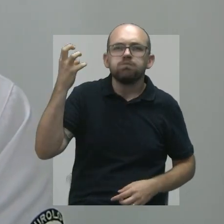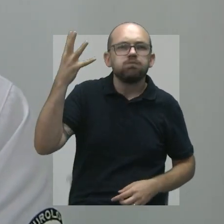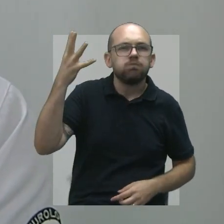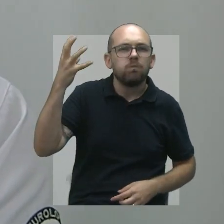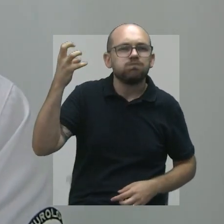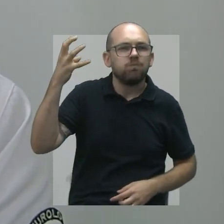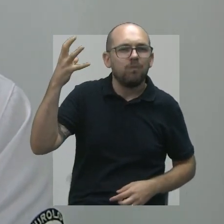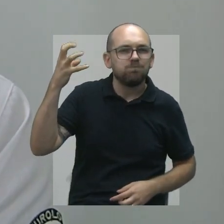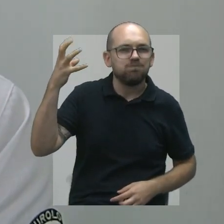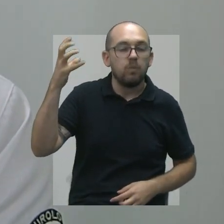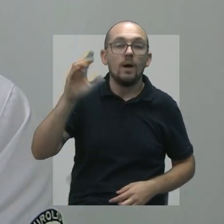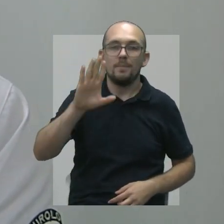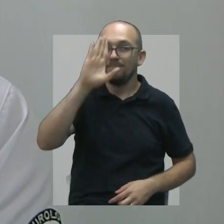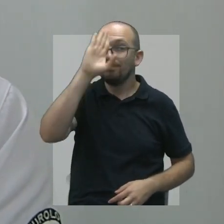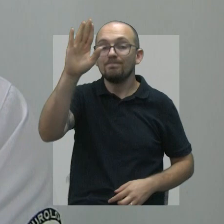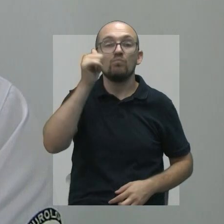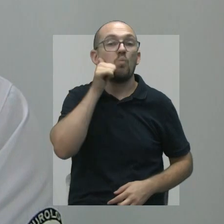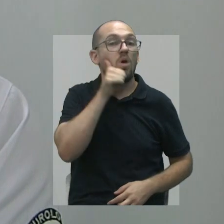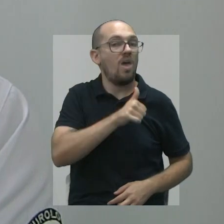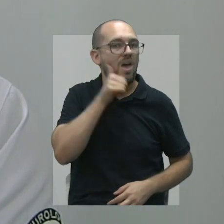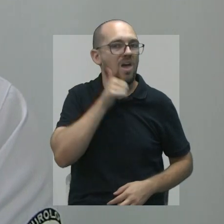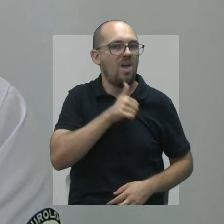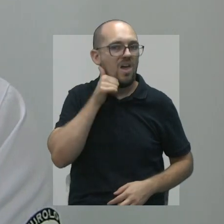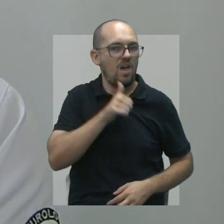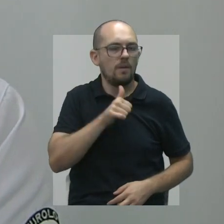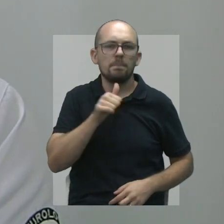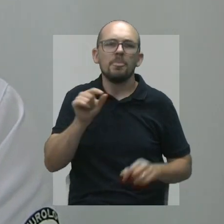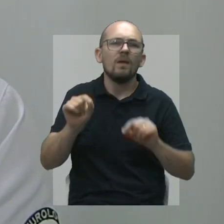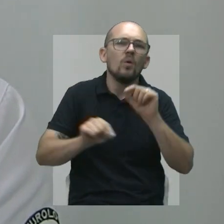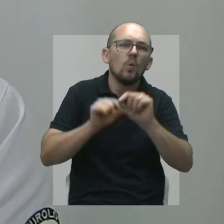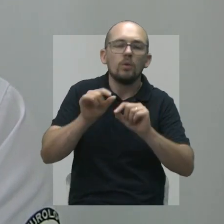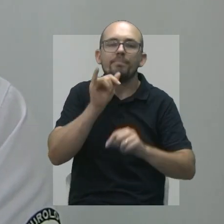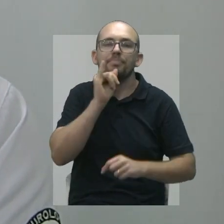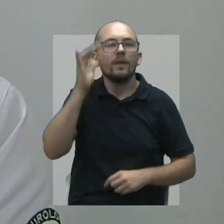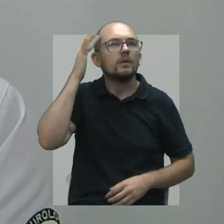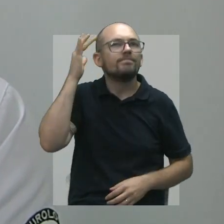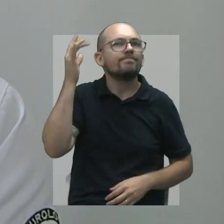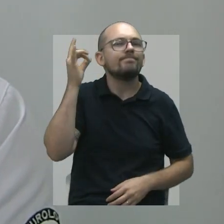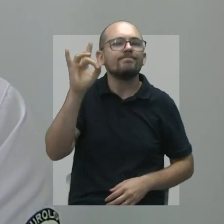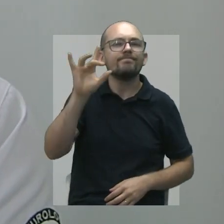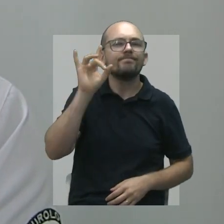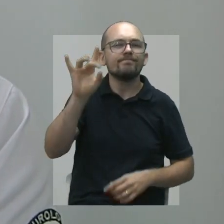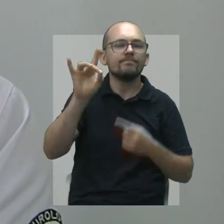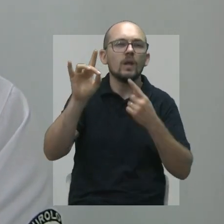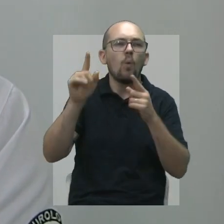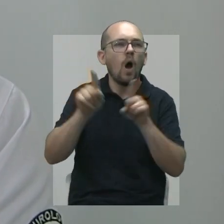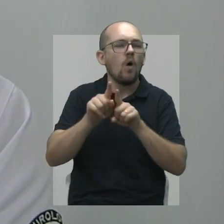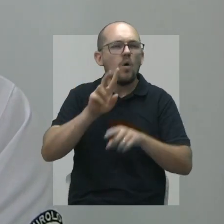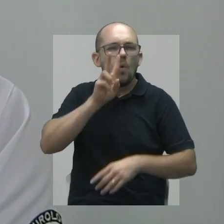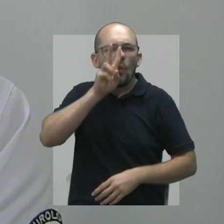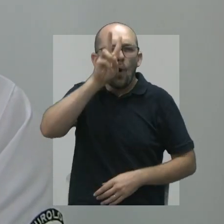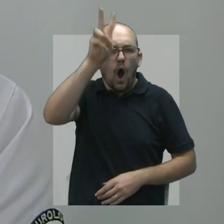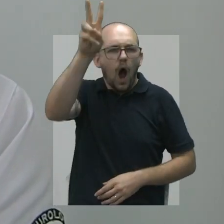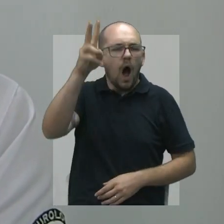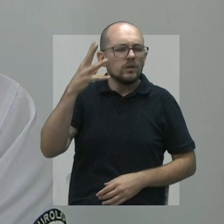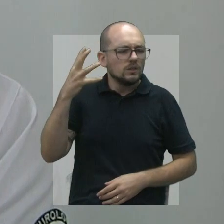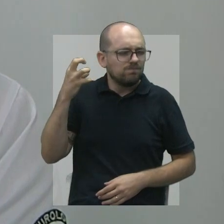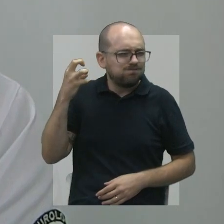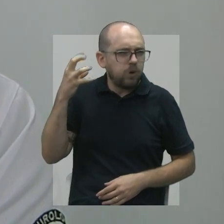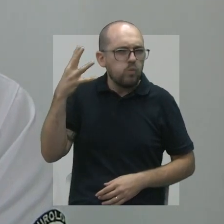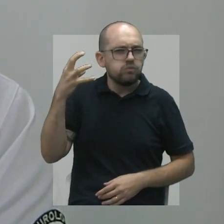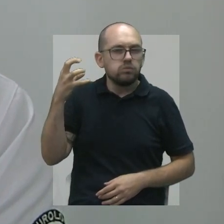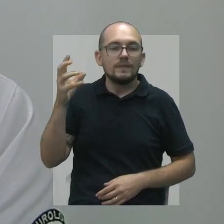sua maioria as mulheres, e se trata de uma dor de cabeça incapacitante, de forte intensidade, costuma